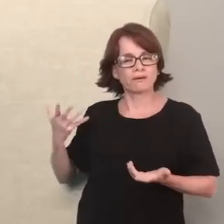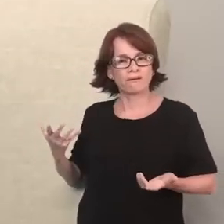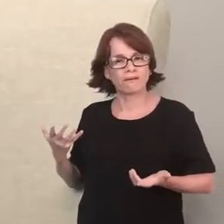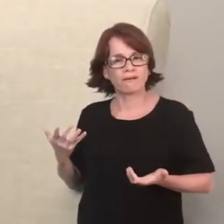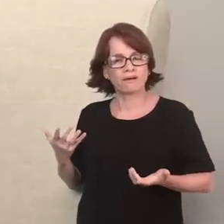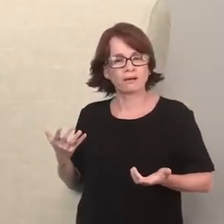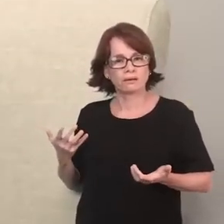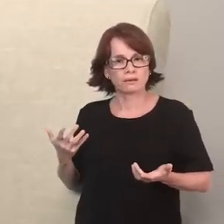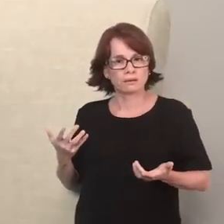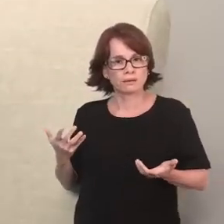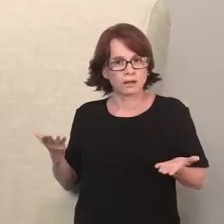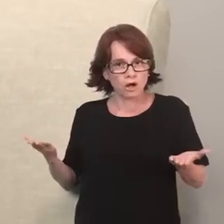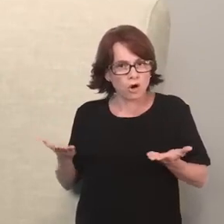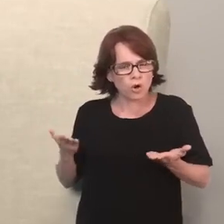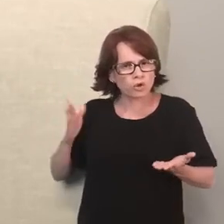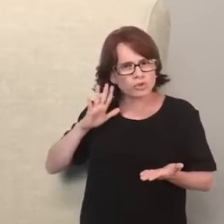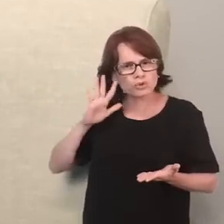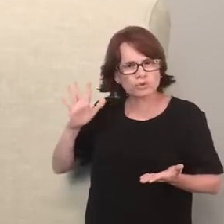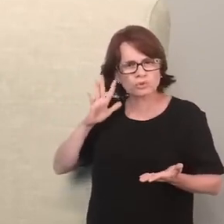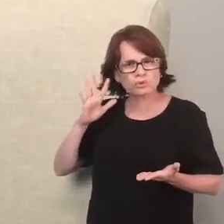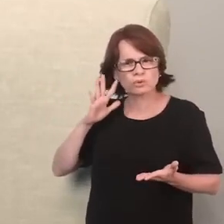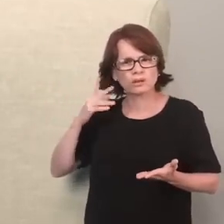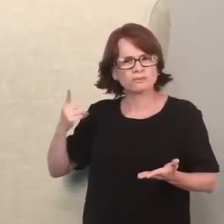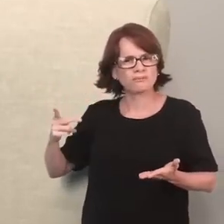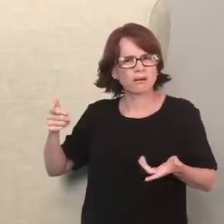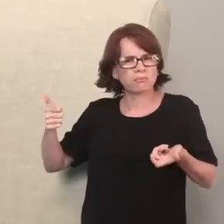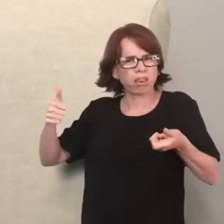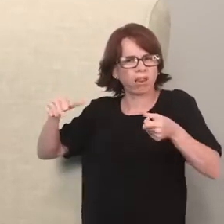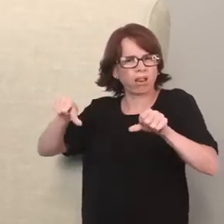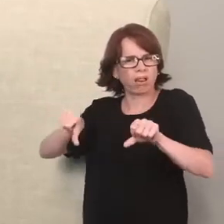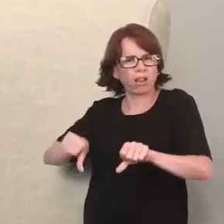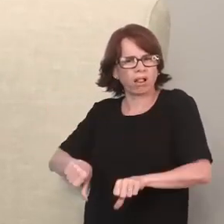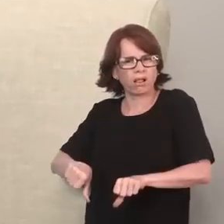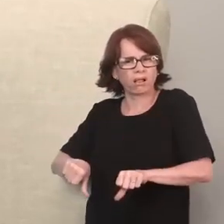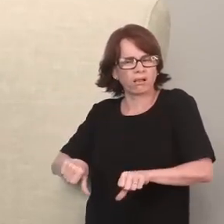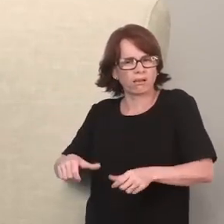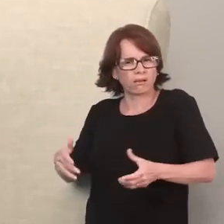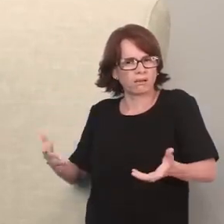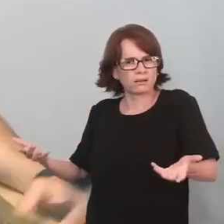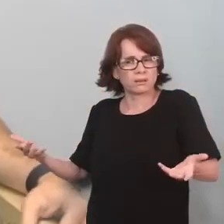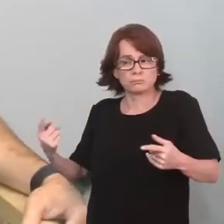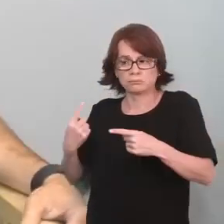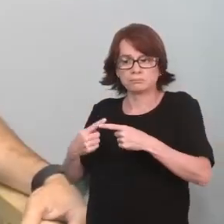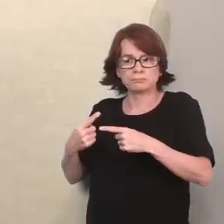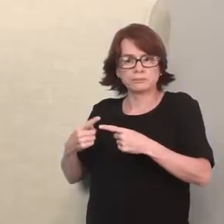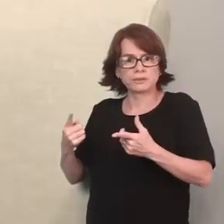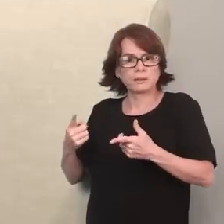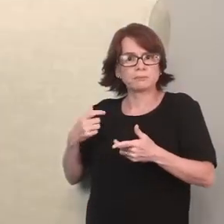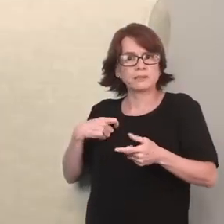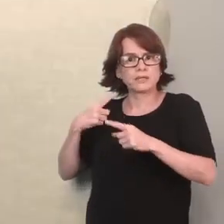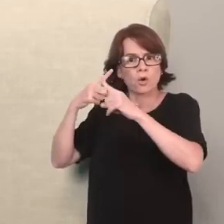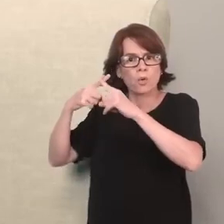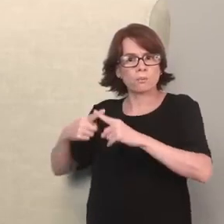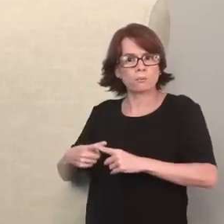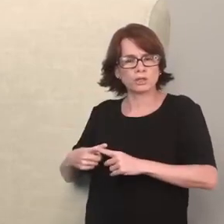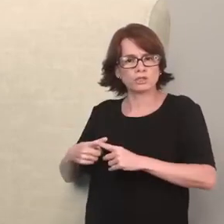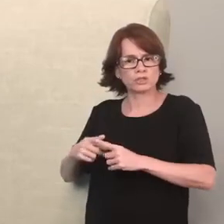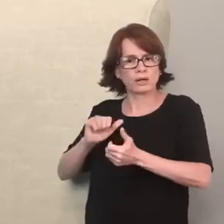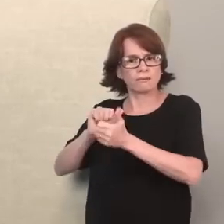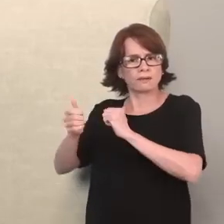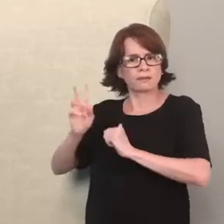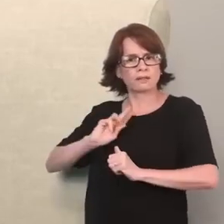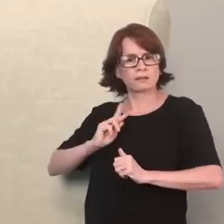quebrar recordes. E hoje ela vê o sonho dela indo pro ralo. Porque é uma diferença... chegou um atleta